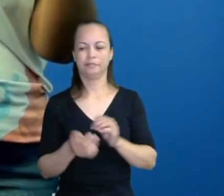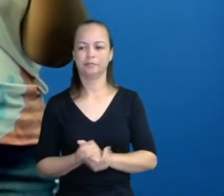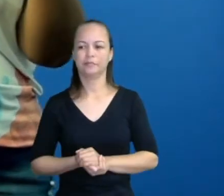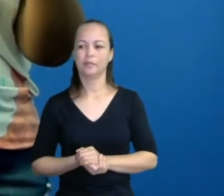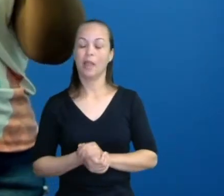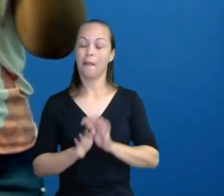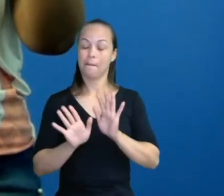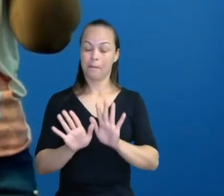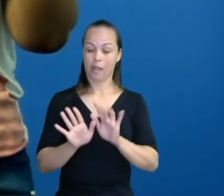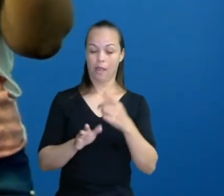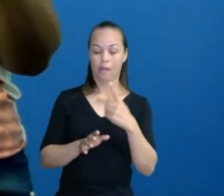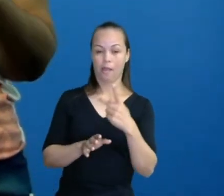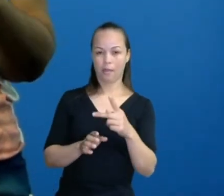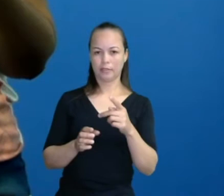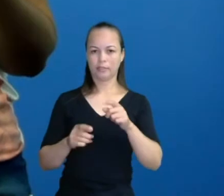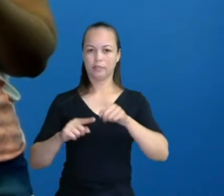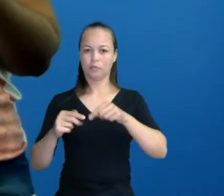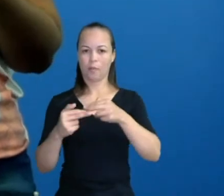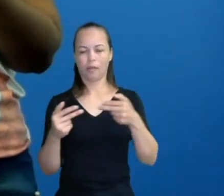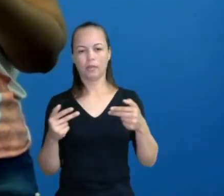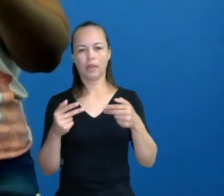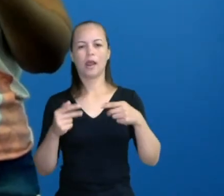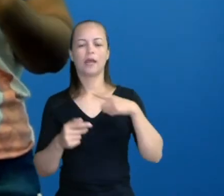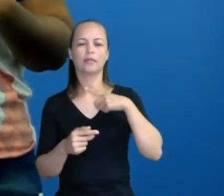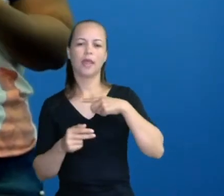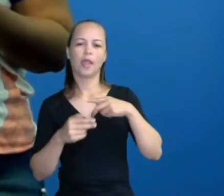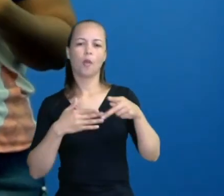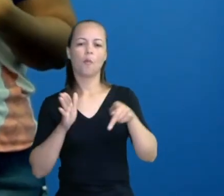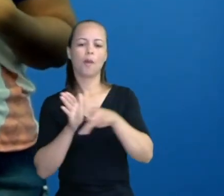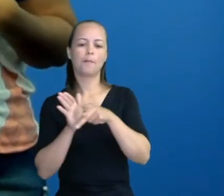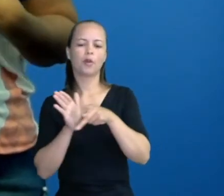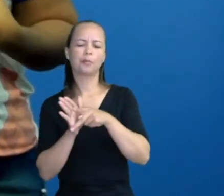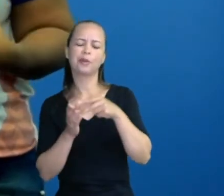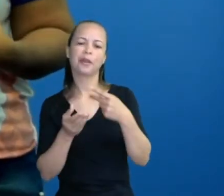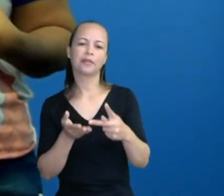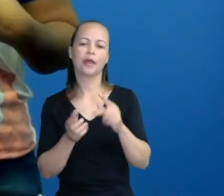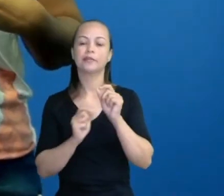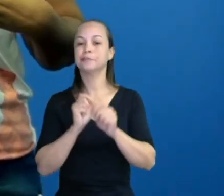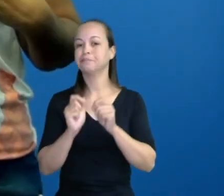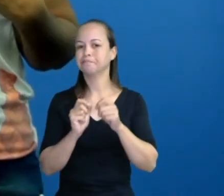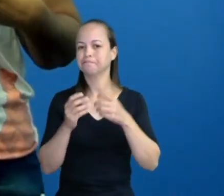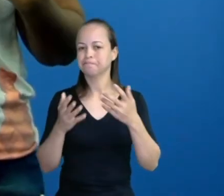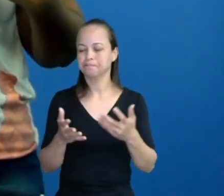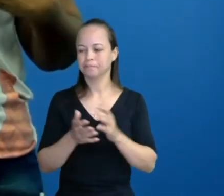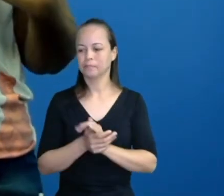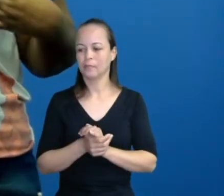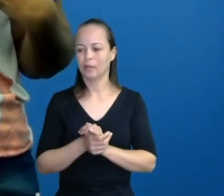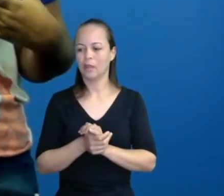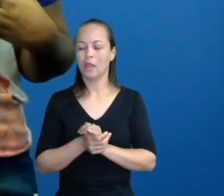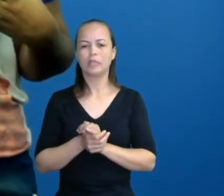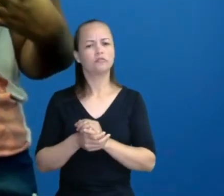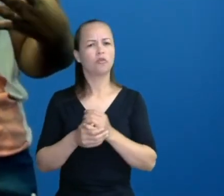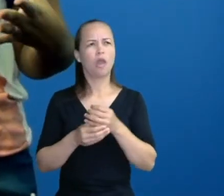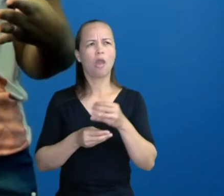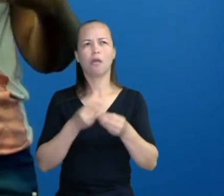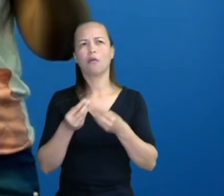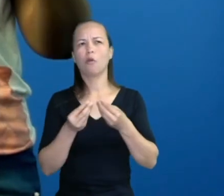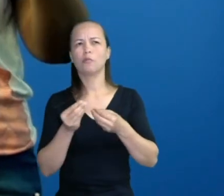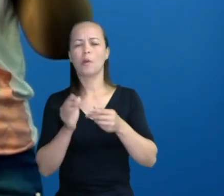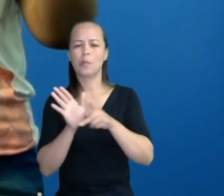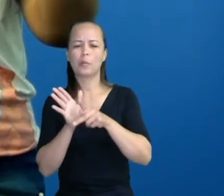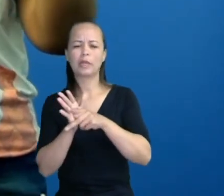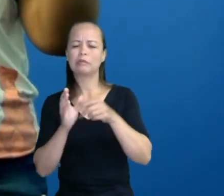Mas esses materiais, eles têm uma propriedade. O que é propriedade? É como se fosse uma característica